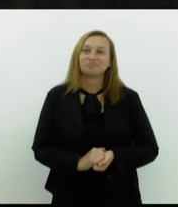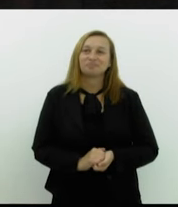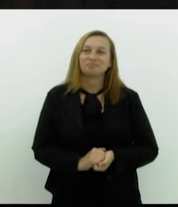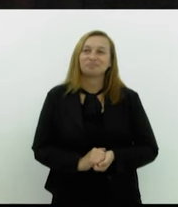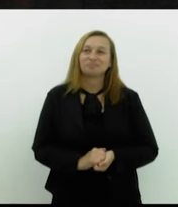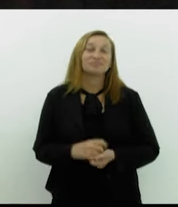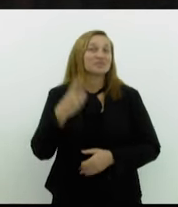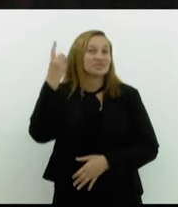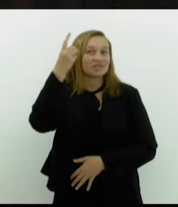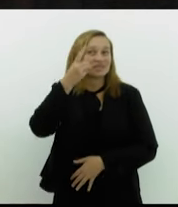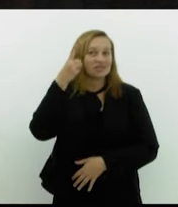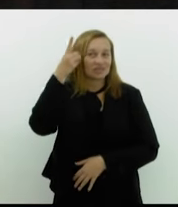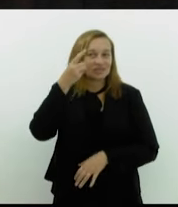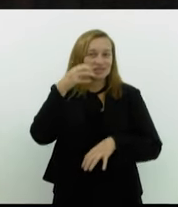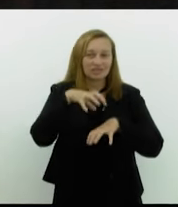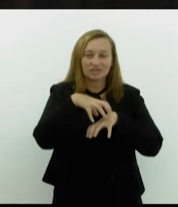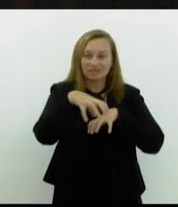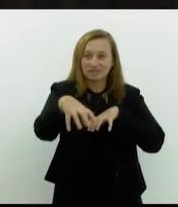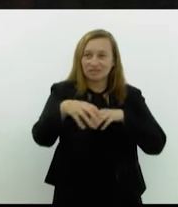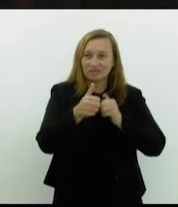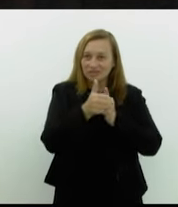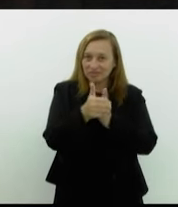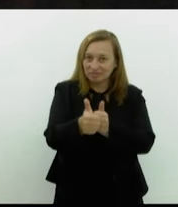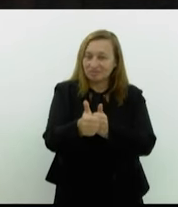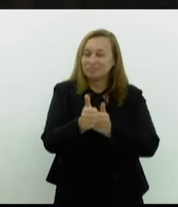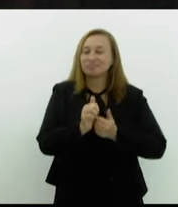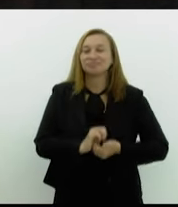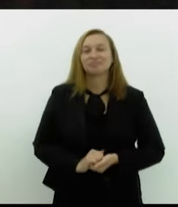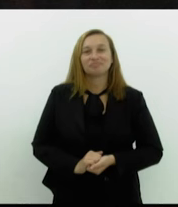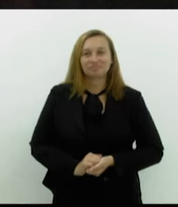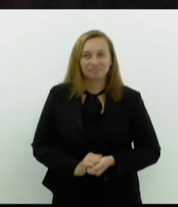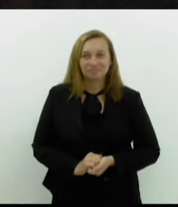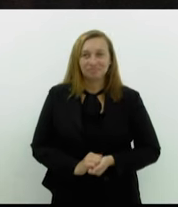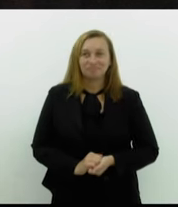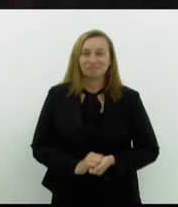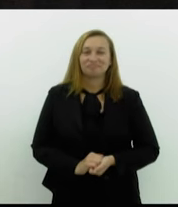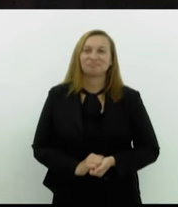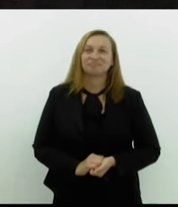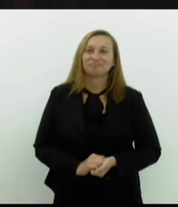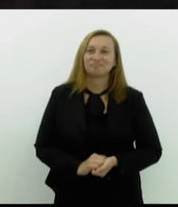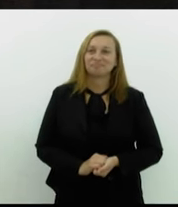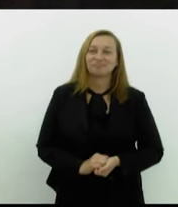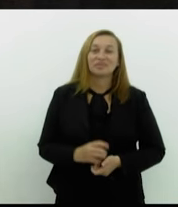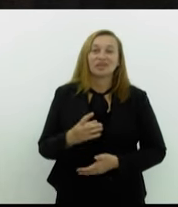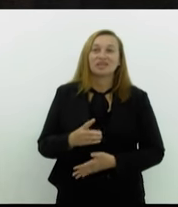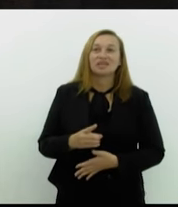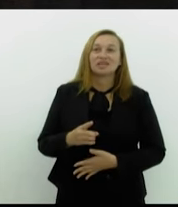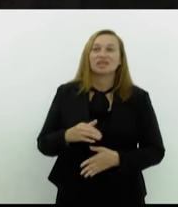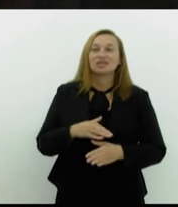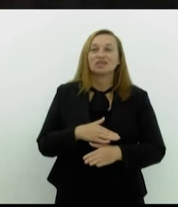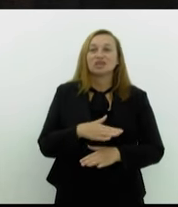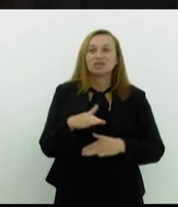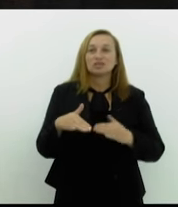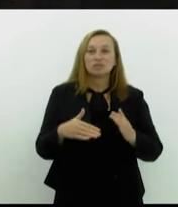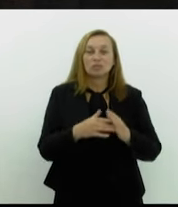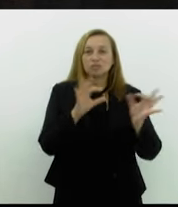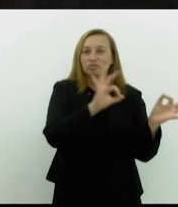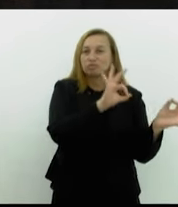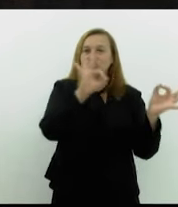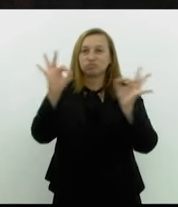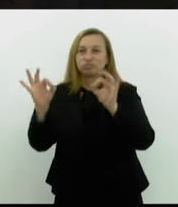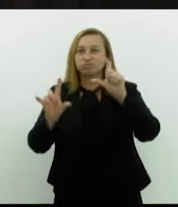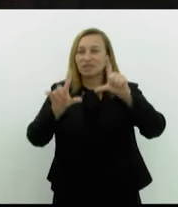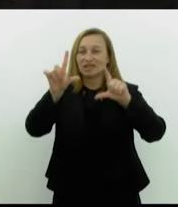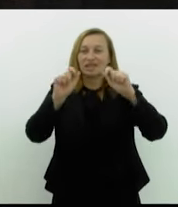senhoras e senhores deputados que nos acompanham de forma remota, senhoras e senhores